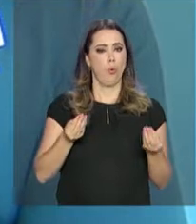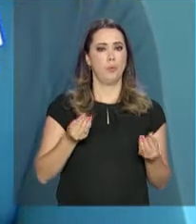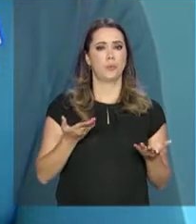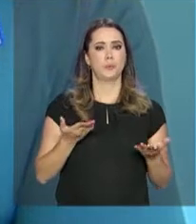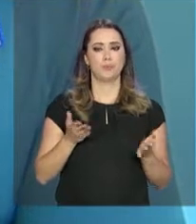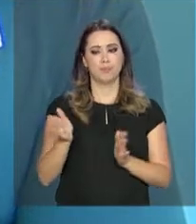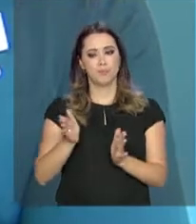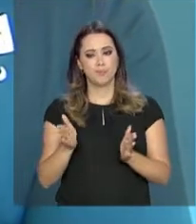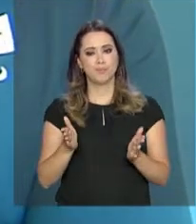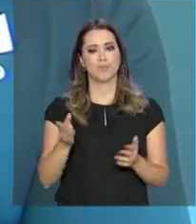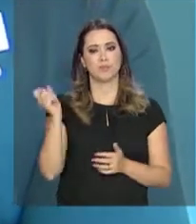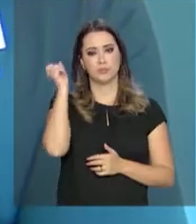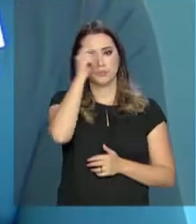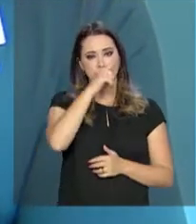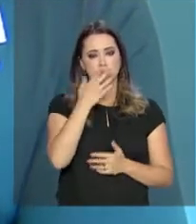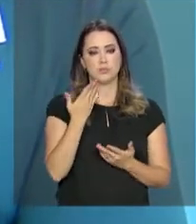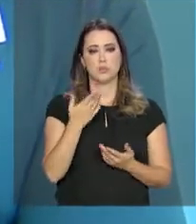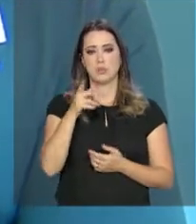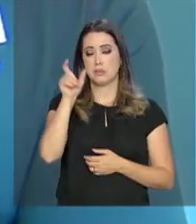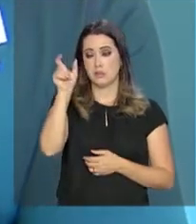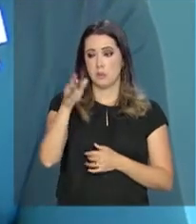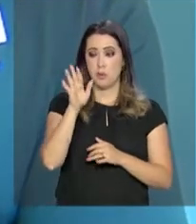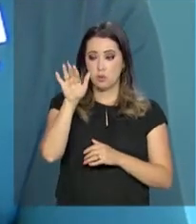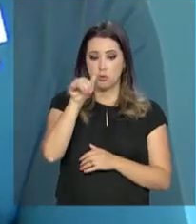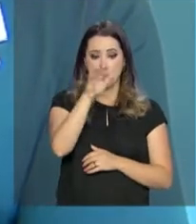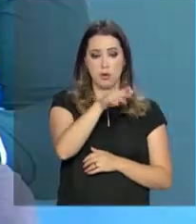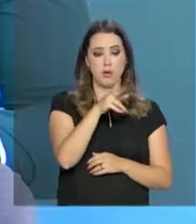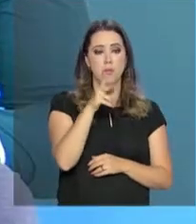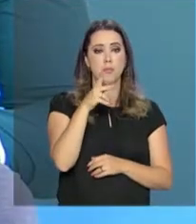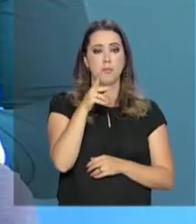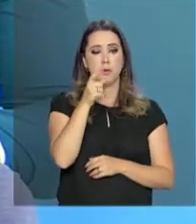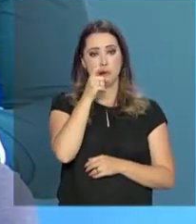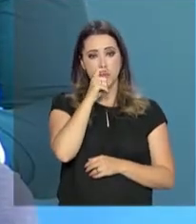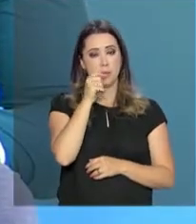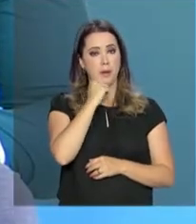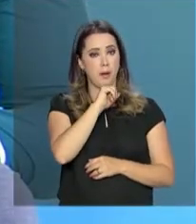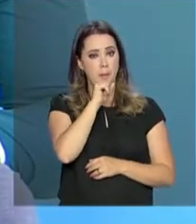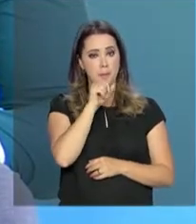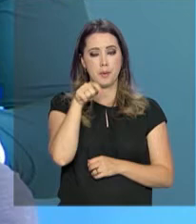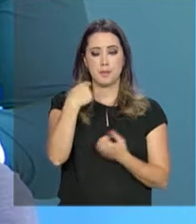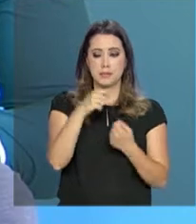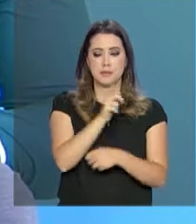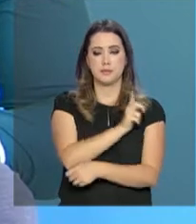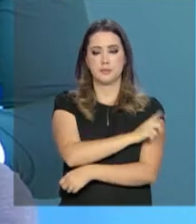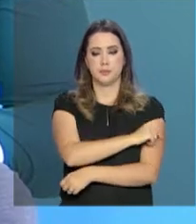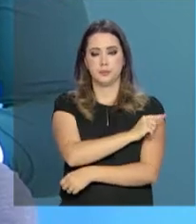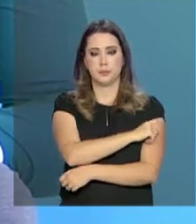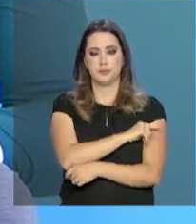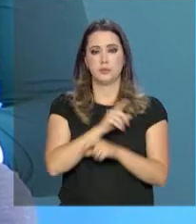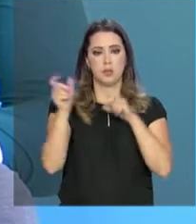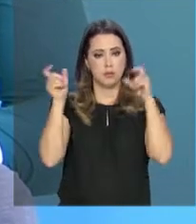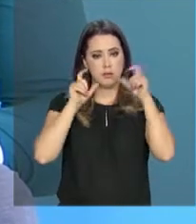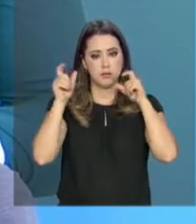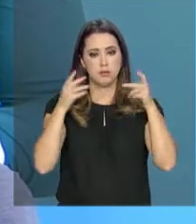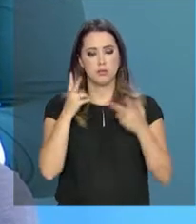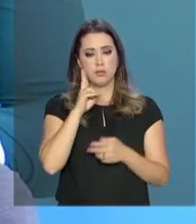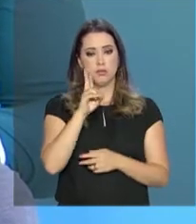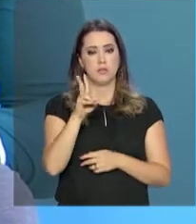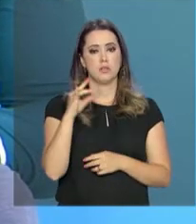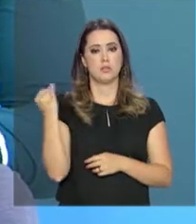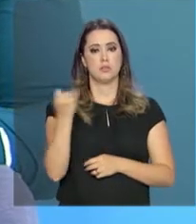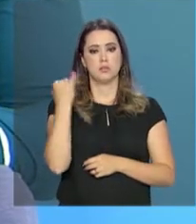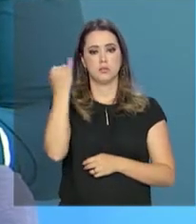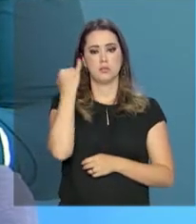faz um apelo para que os pais não deixem de vacinar os seus filhos é que os pais e atende né e veja a importância